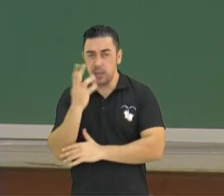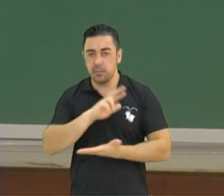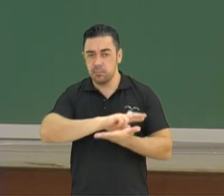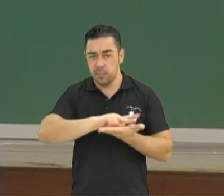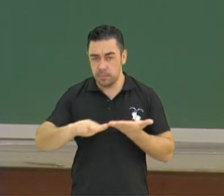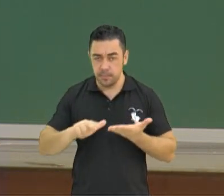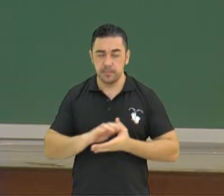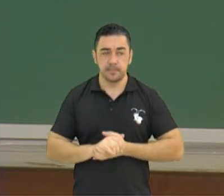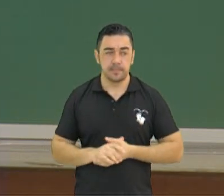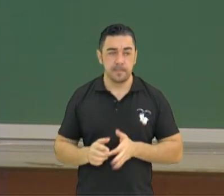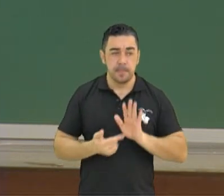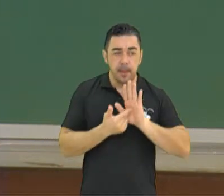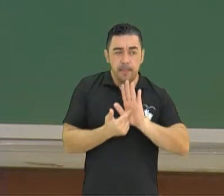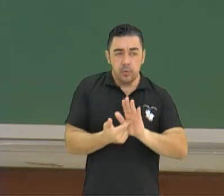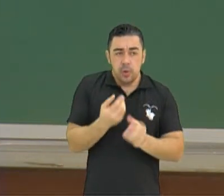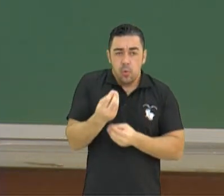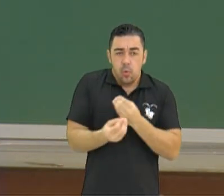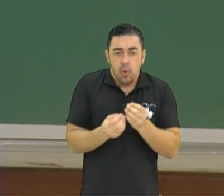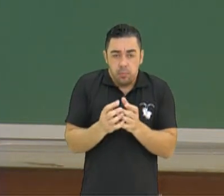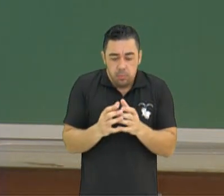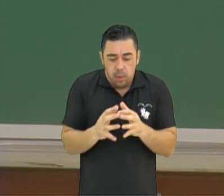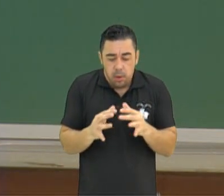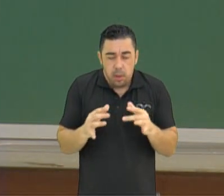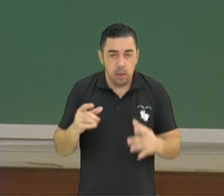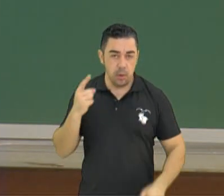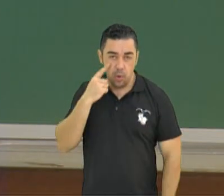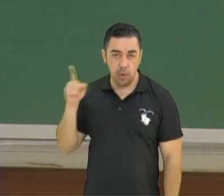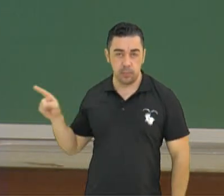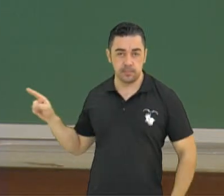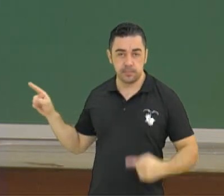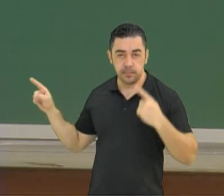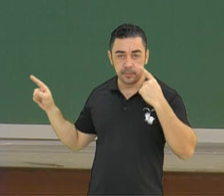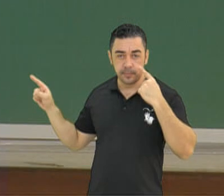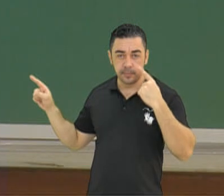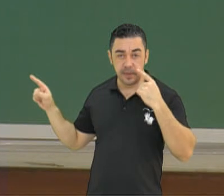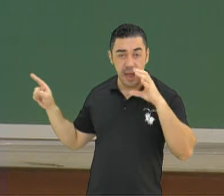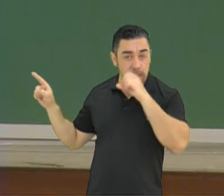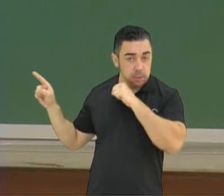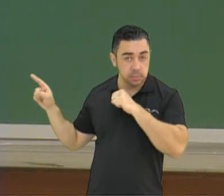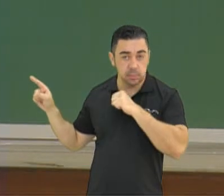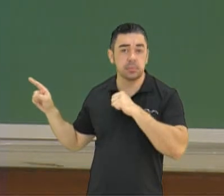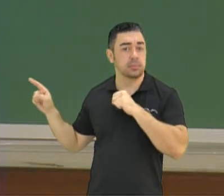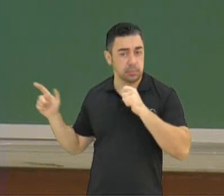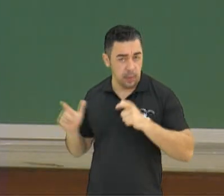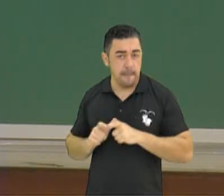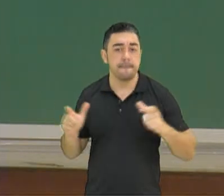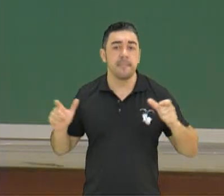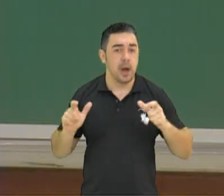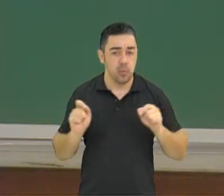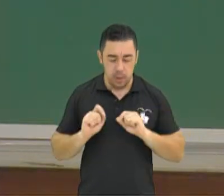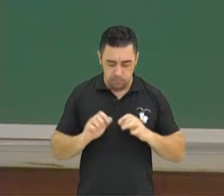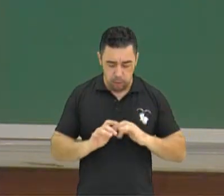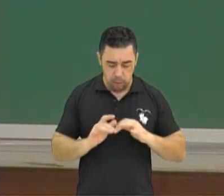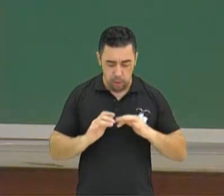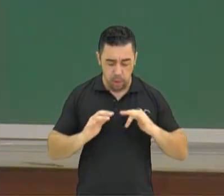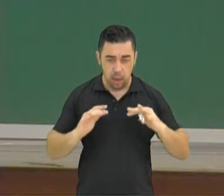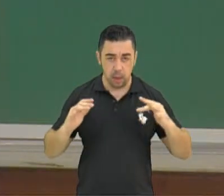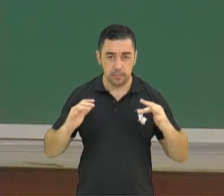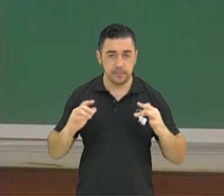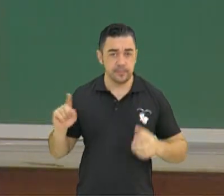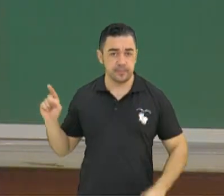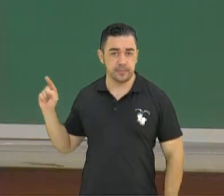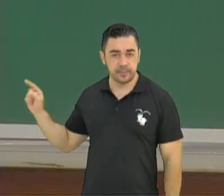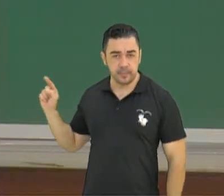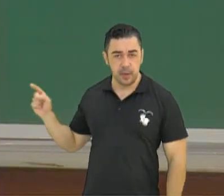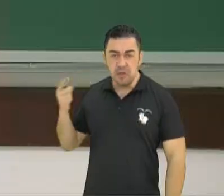doenças. Aqui mostrando a reprodução de uma bactéria, olha que rápido. A maioria delas se reproduz assexuadamente. Simplesmente ela vê